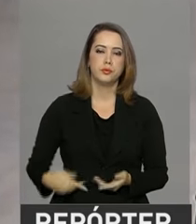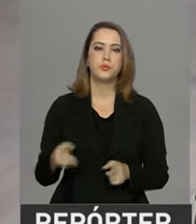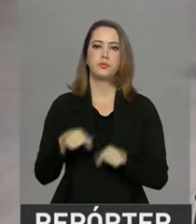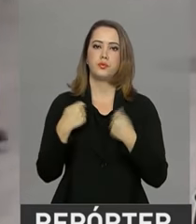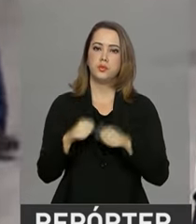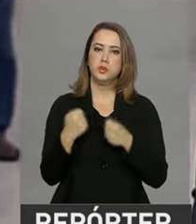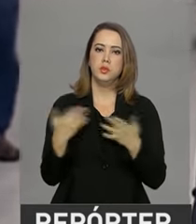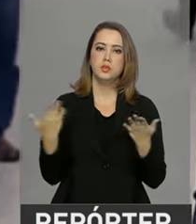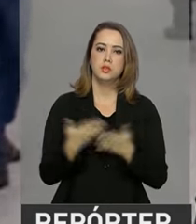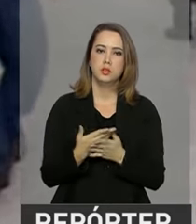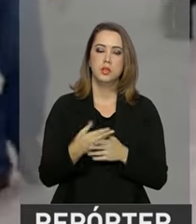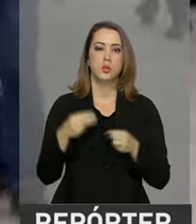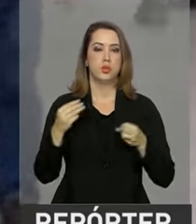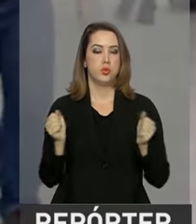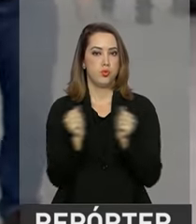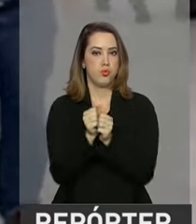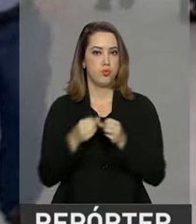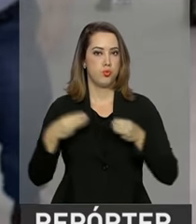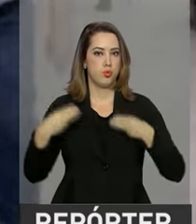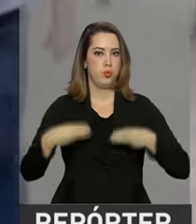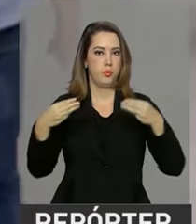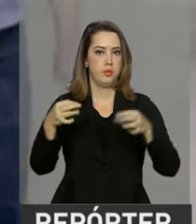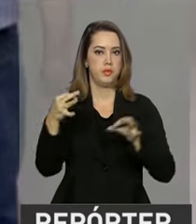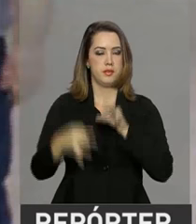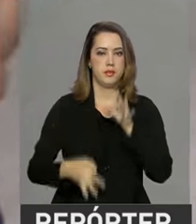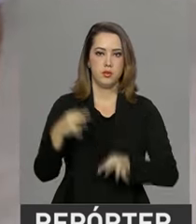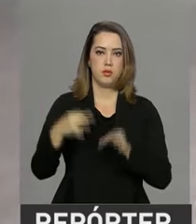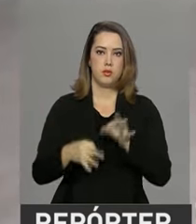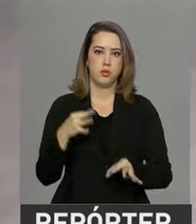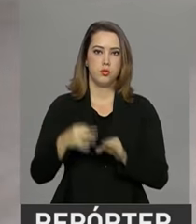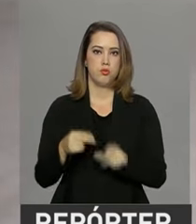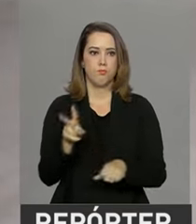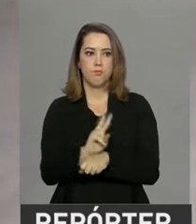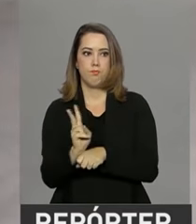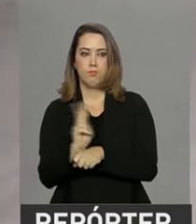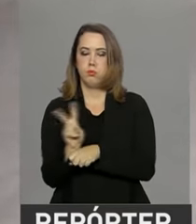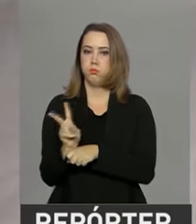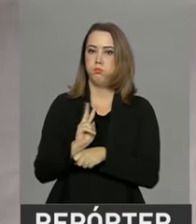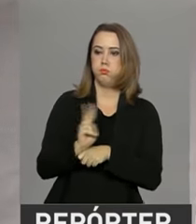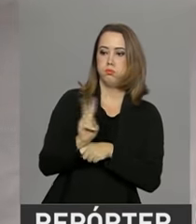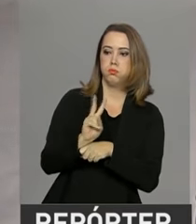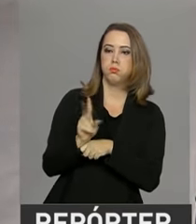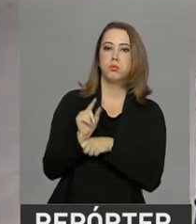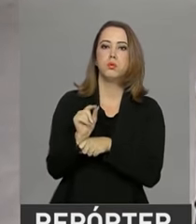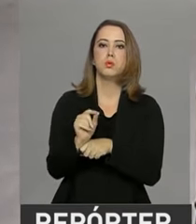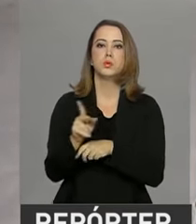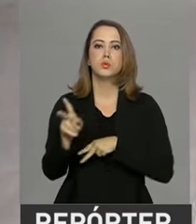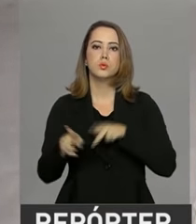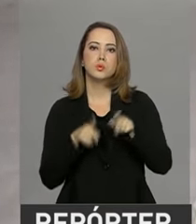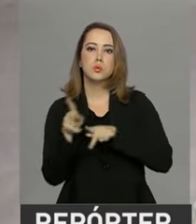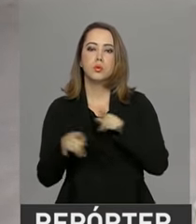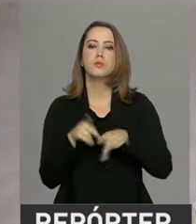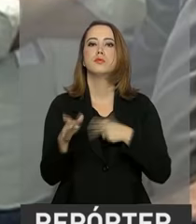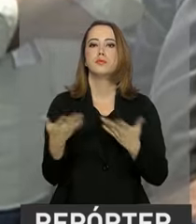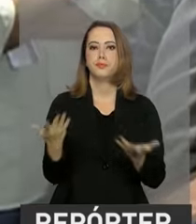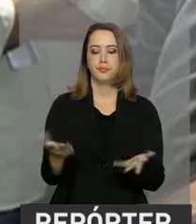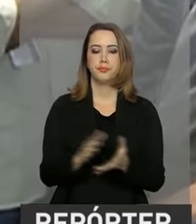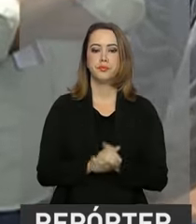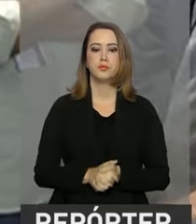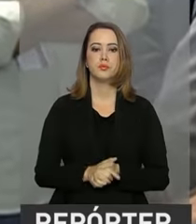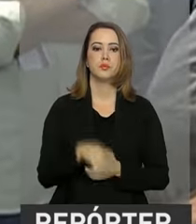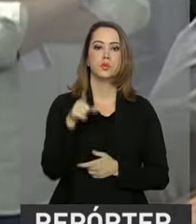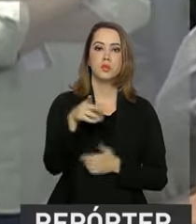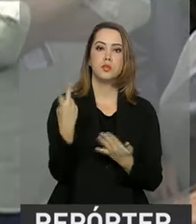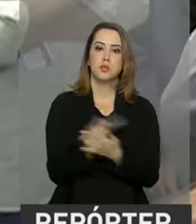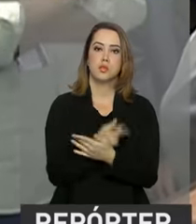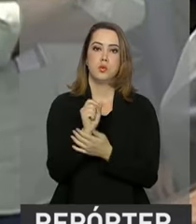Ministério da Justiça, que coordena as ações de segurança, um reforço na fiscalização das áreas públicas dos aeroportos. Isso